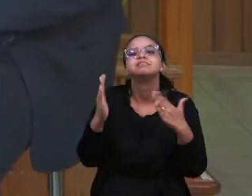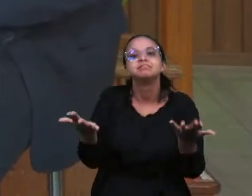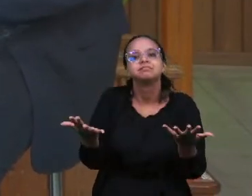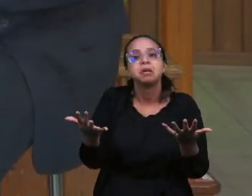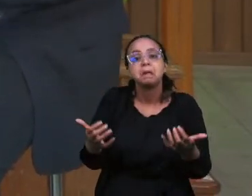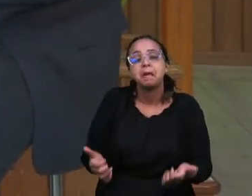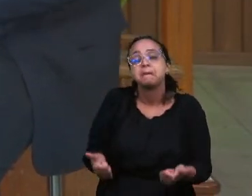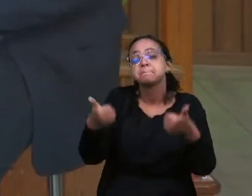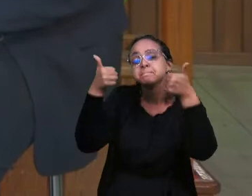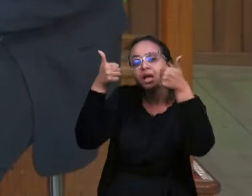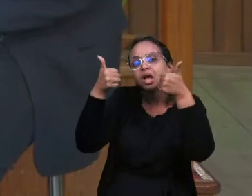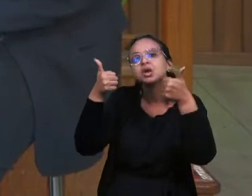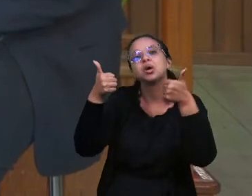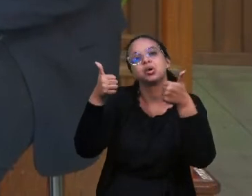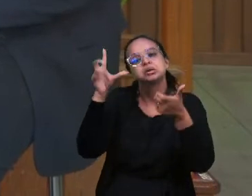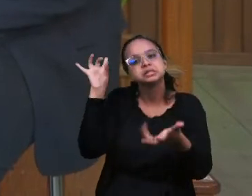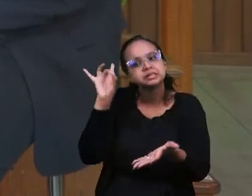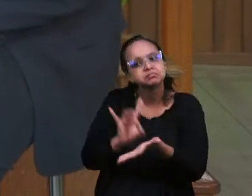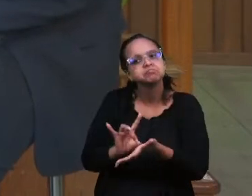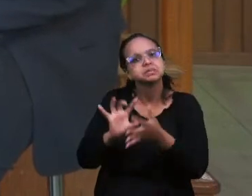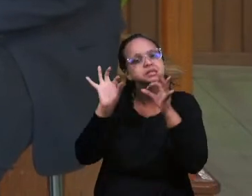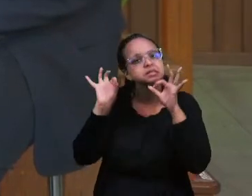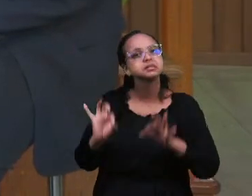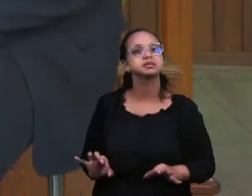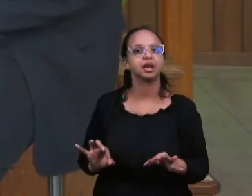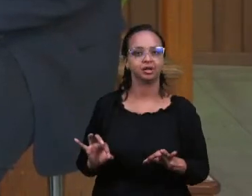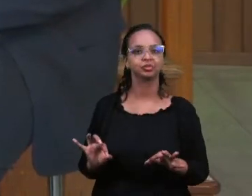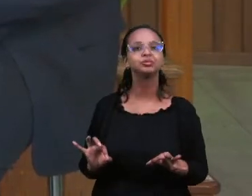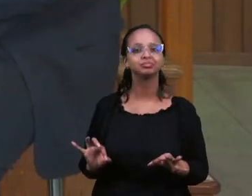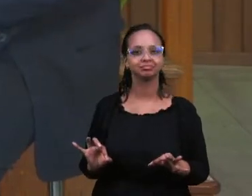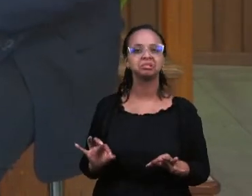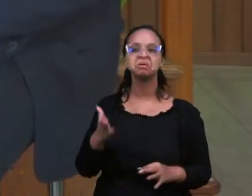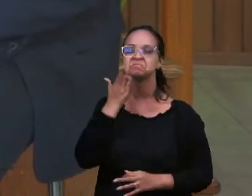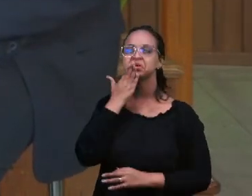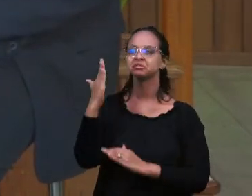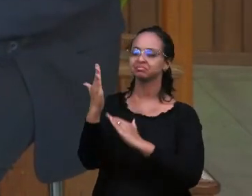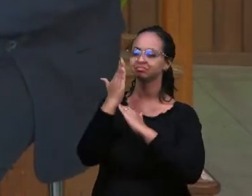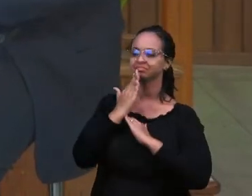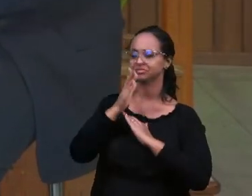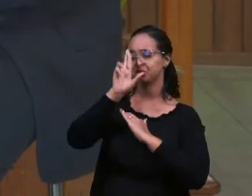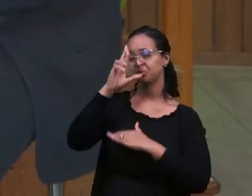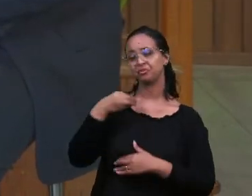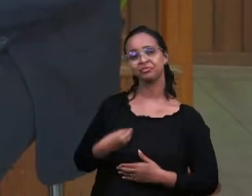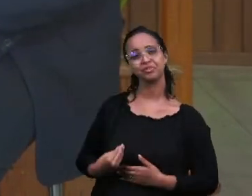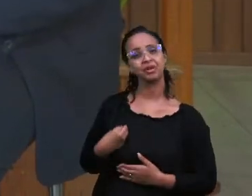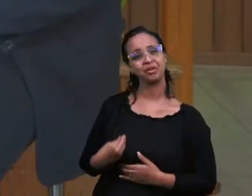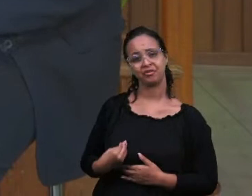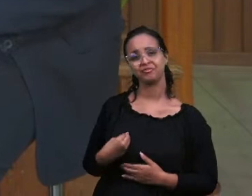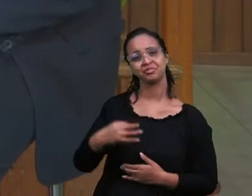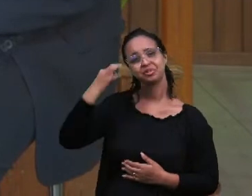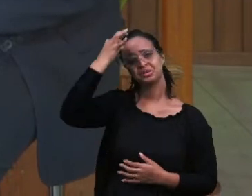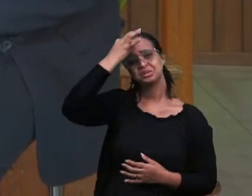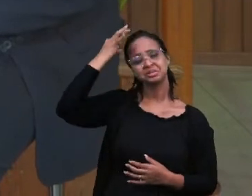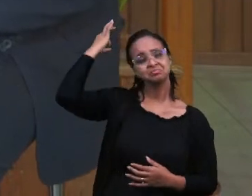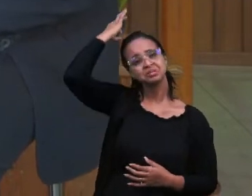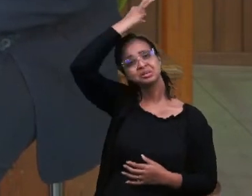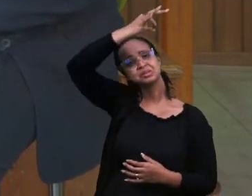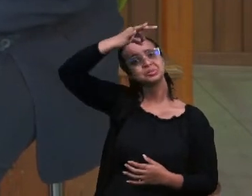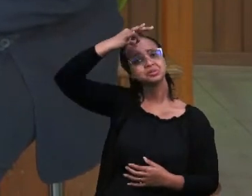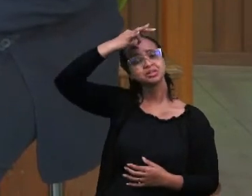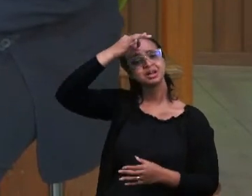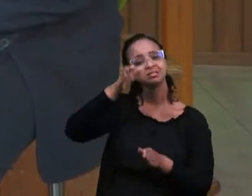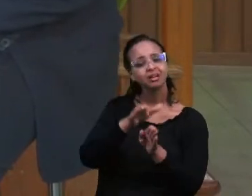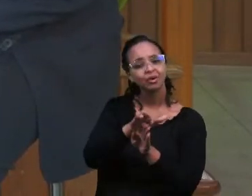melhor, é muito mais garantido nós recorremos a um Deus que está vivo e derramou do seu Espírito Santo para nos